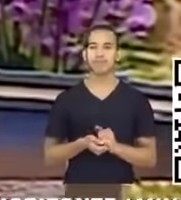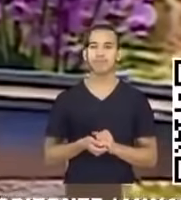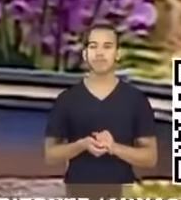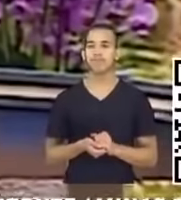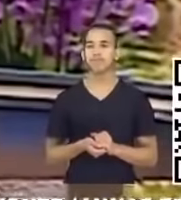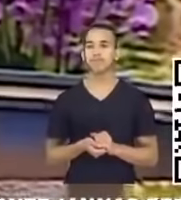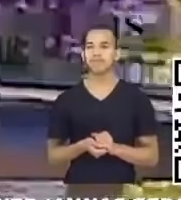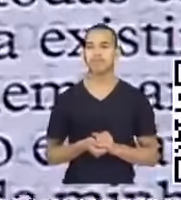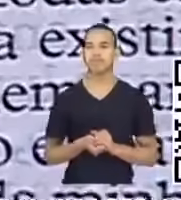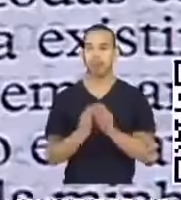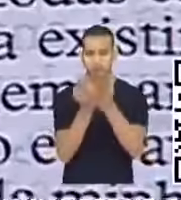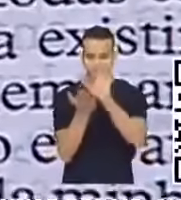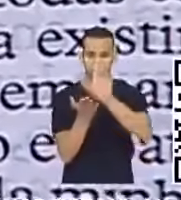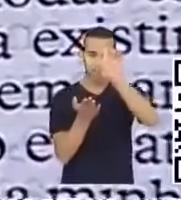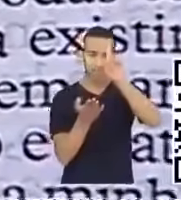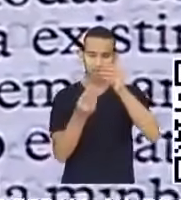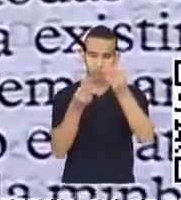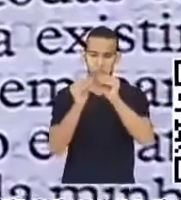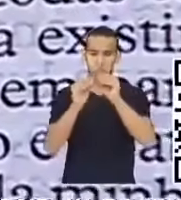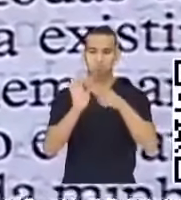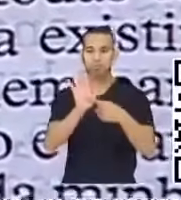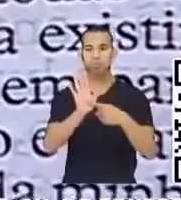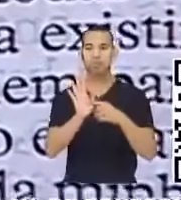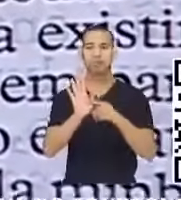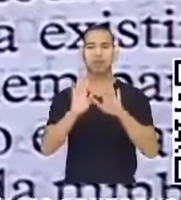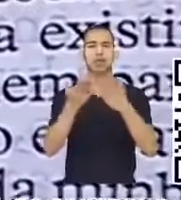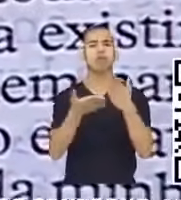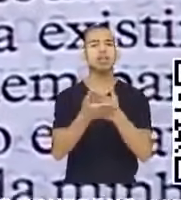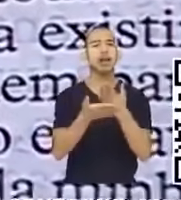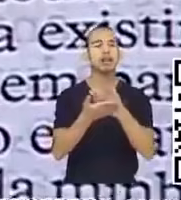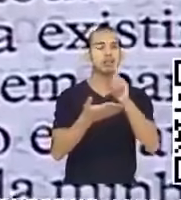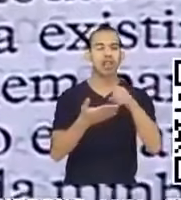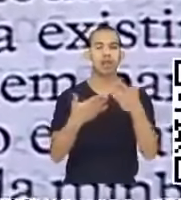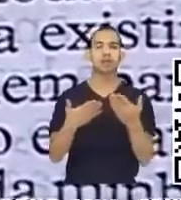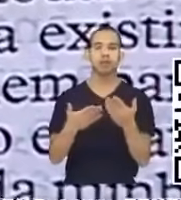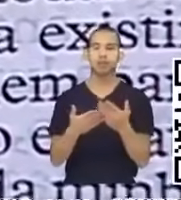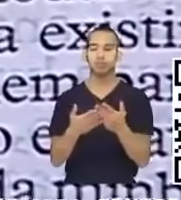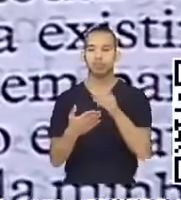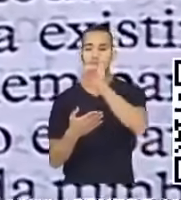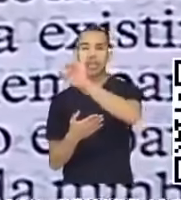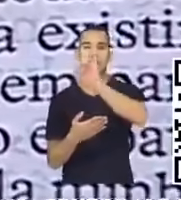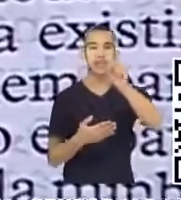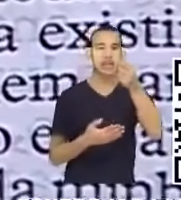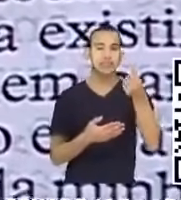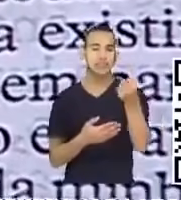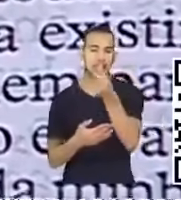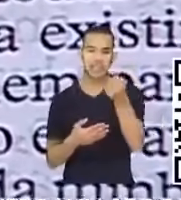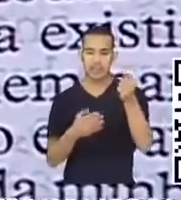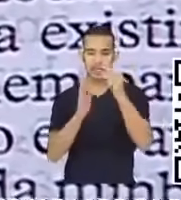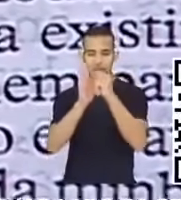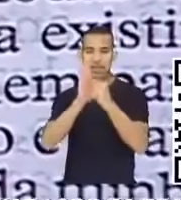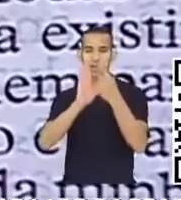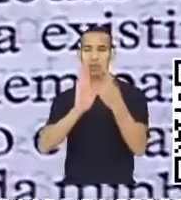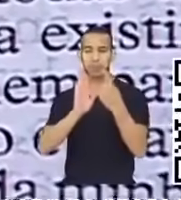como é a palavra por favor em que nível que é meu filho o Isaías 66 Versículo